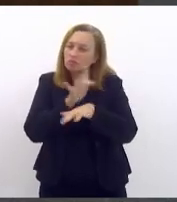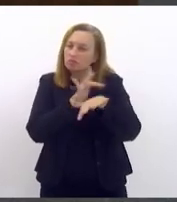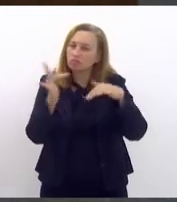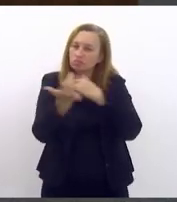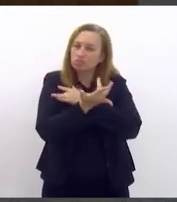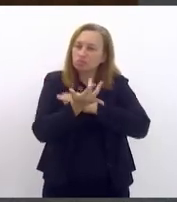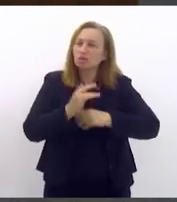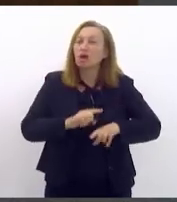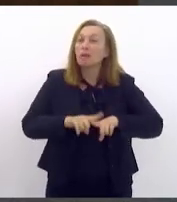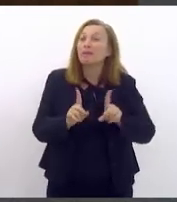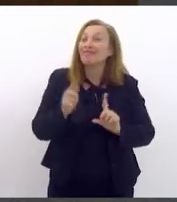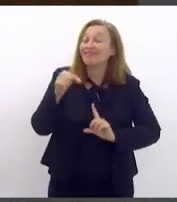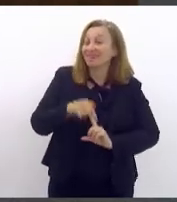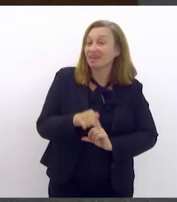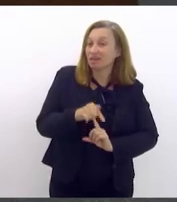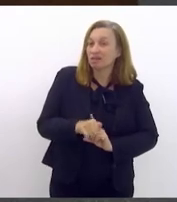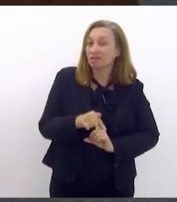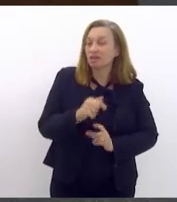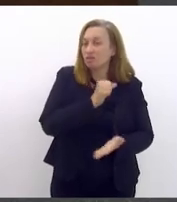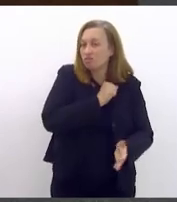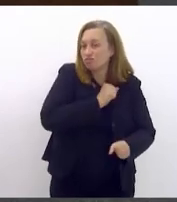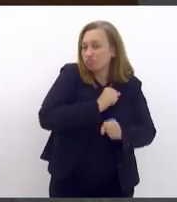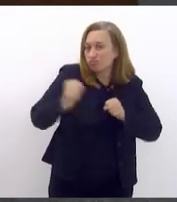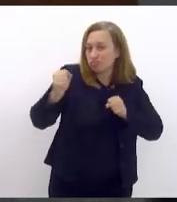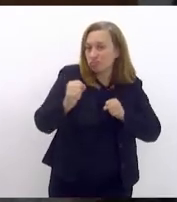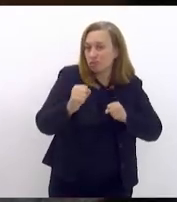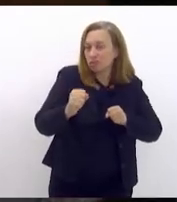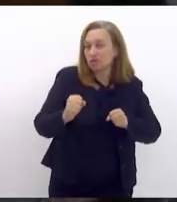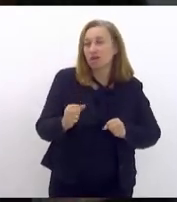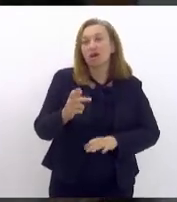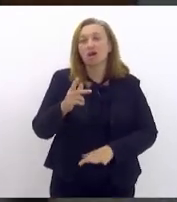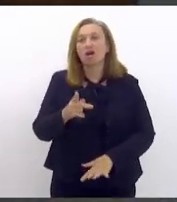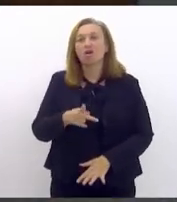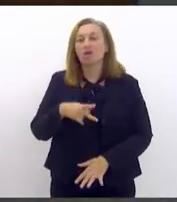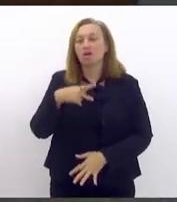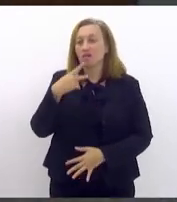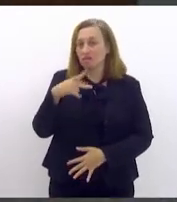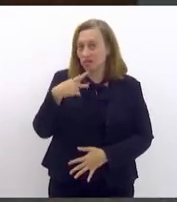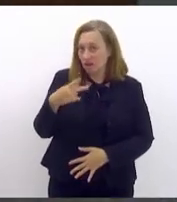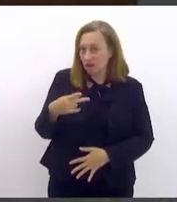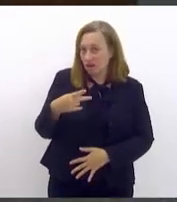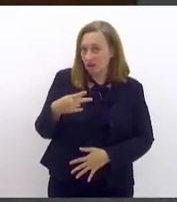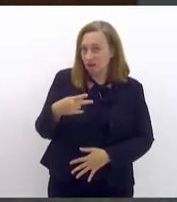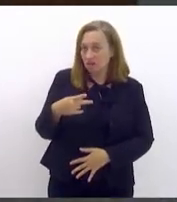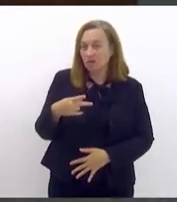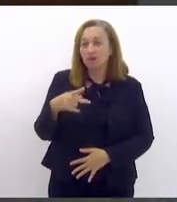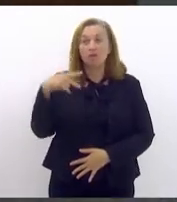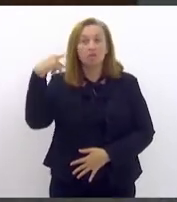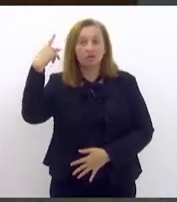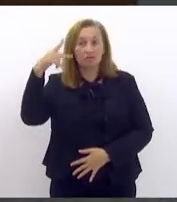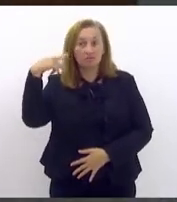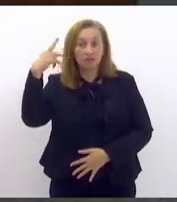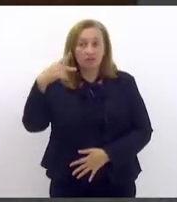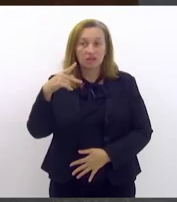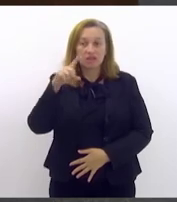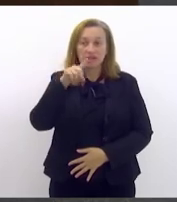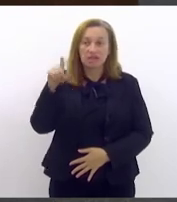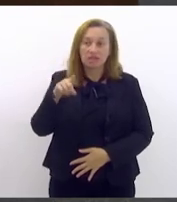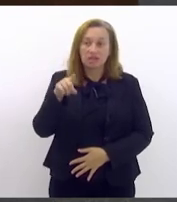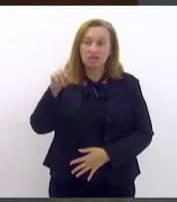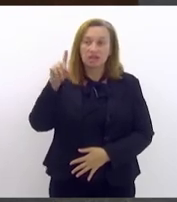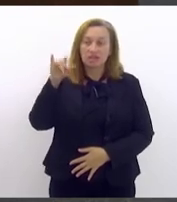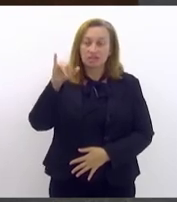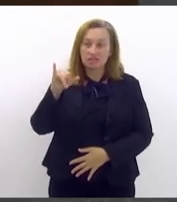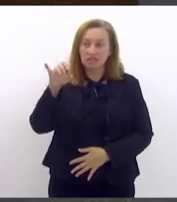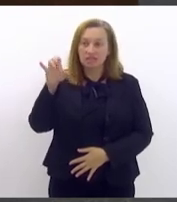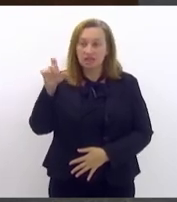sociais, mas aqui vai o meu repúdio a um comentário, na verdade, feito pela vereadora Zileide Monteiro, lá